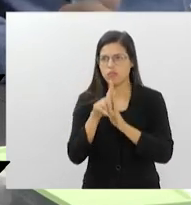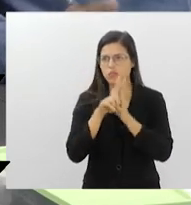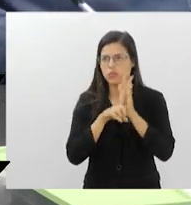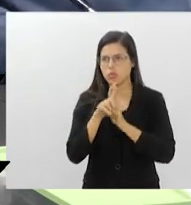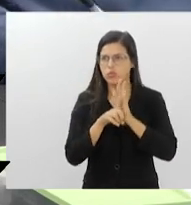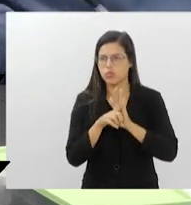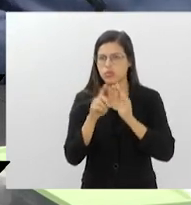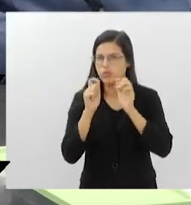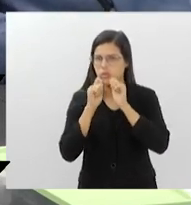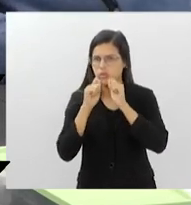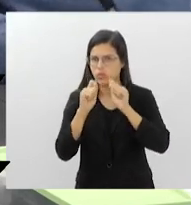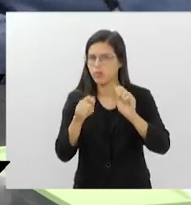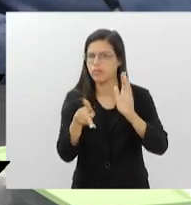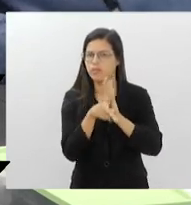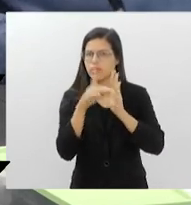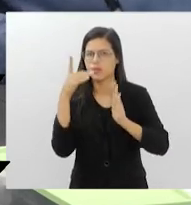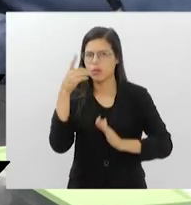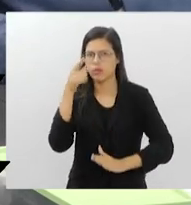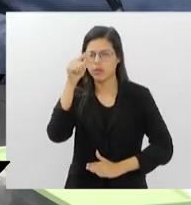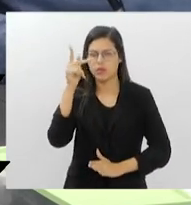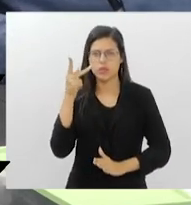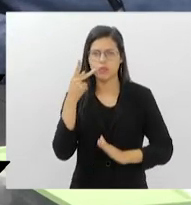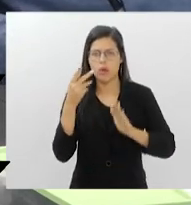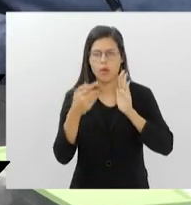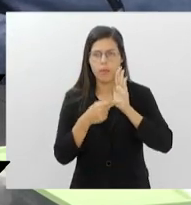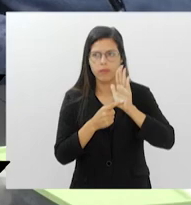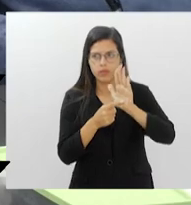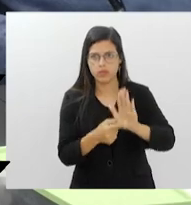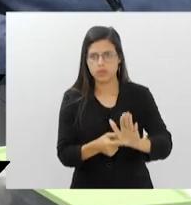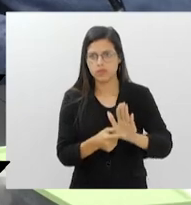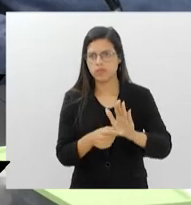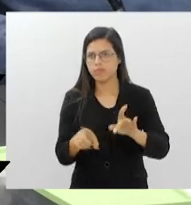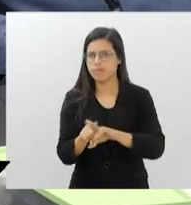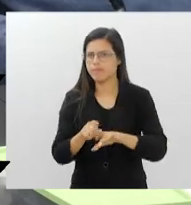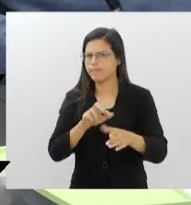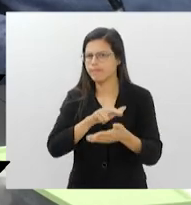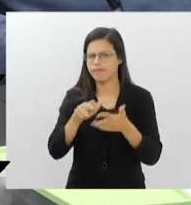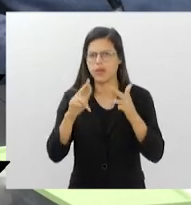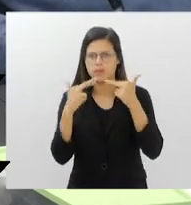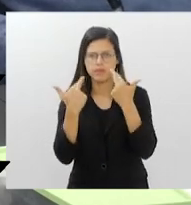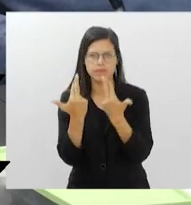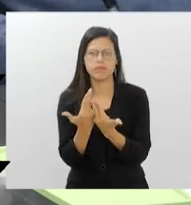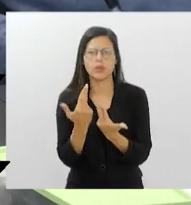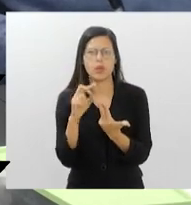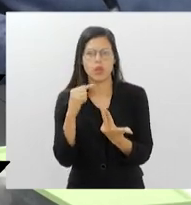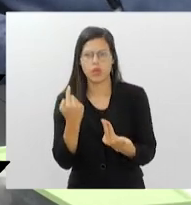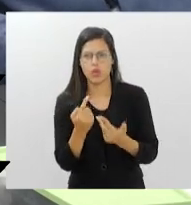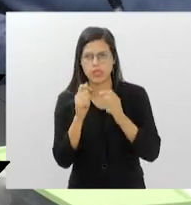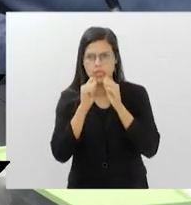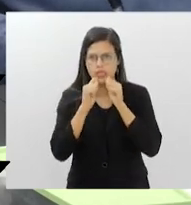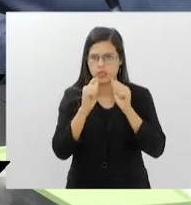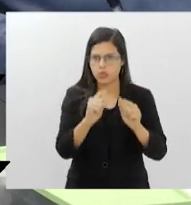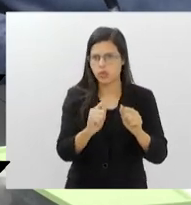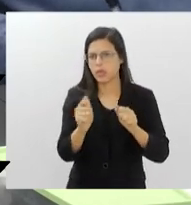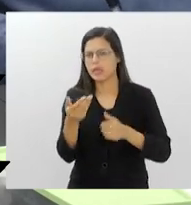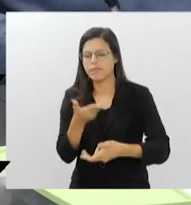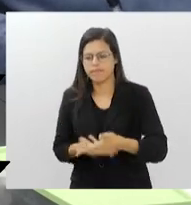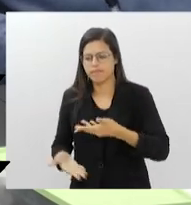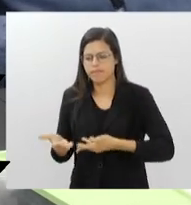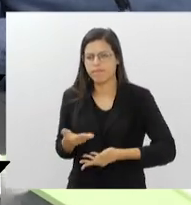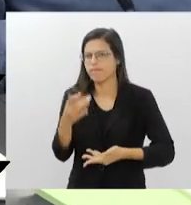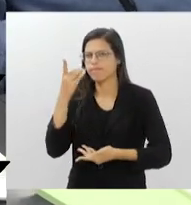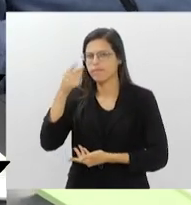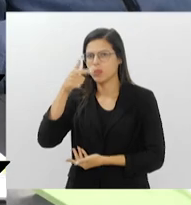Paulo apresentou e depois complementado também Houve várias reuniões da nossa Assessoria com com o Deputado Paulo e